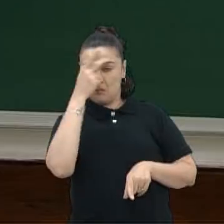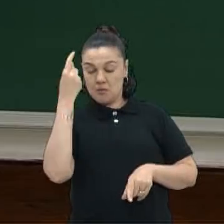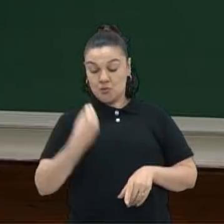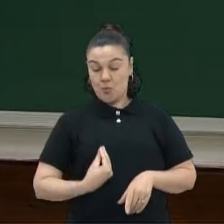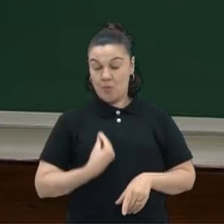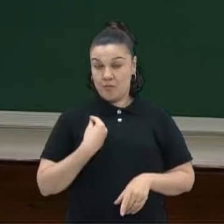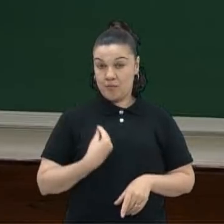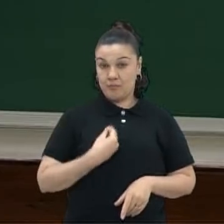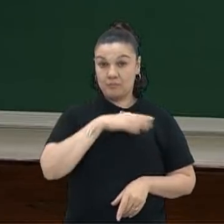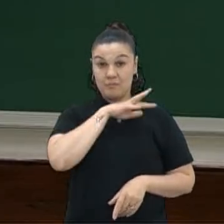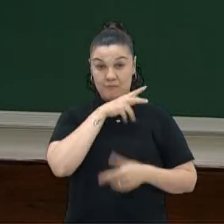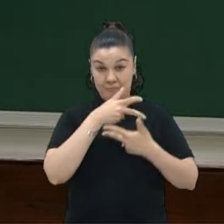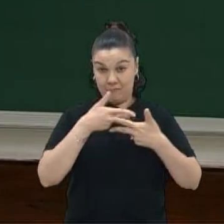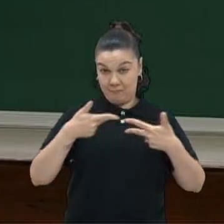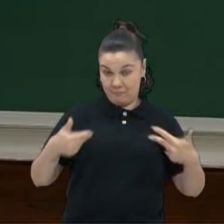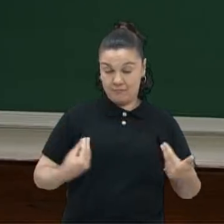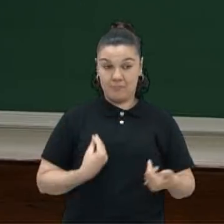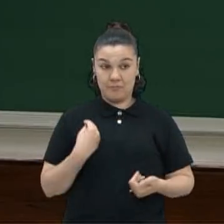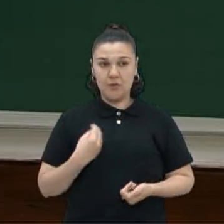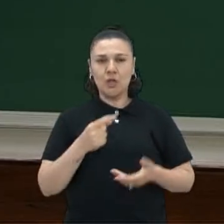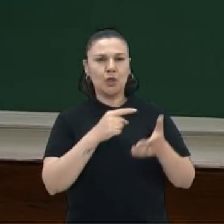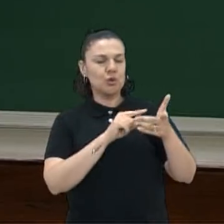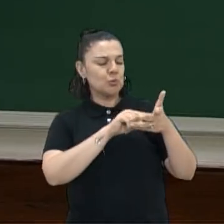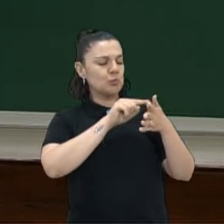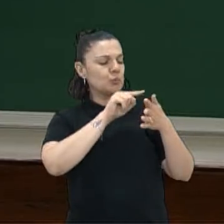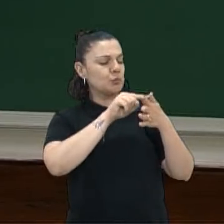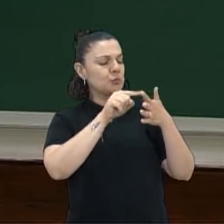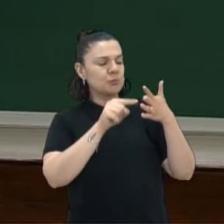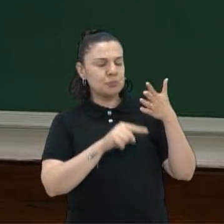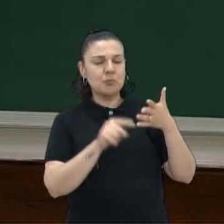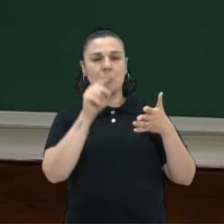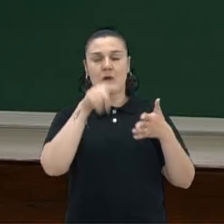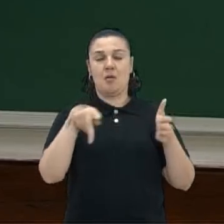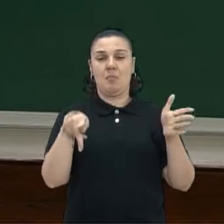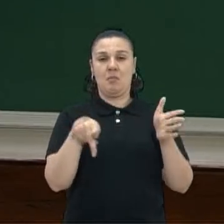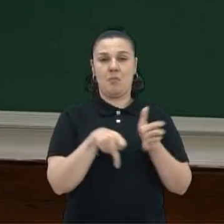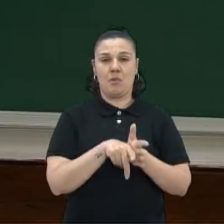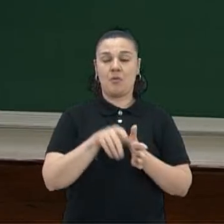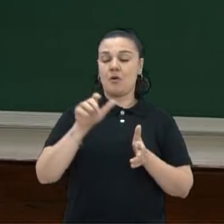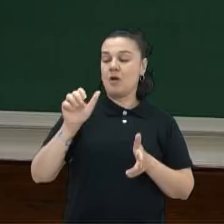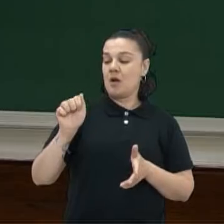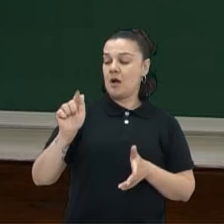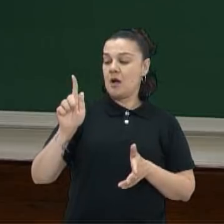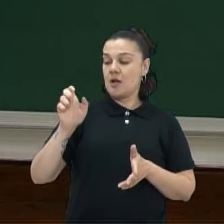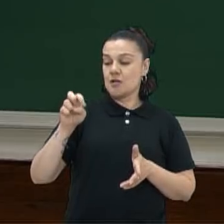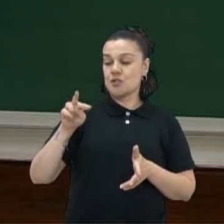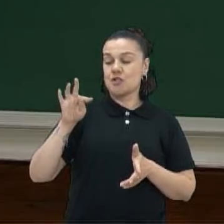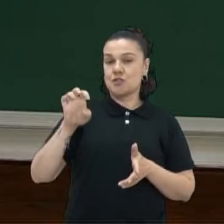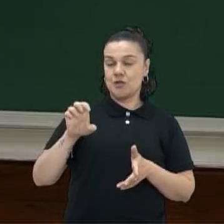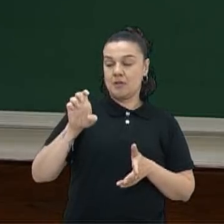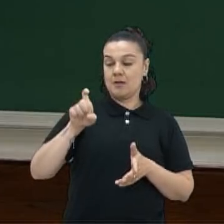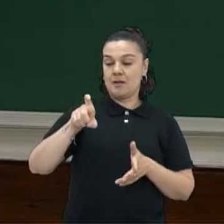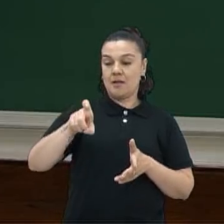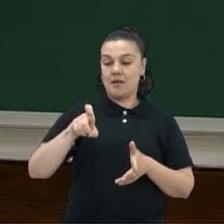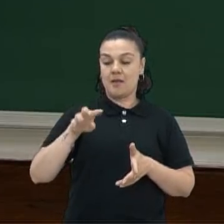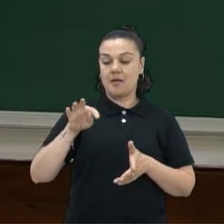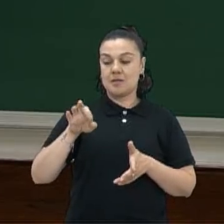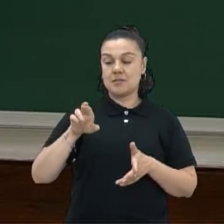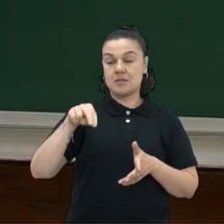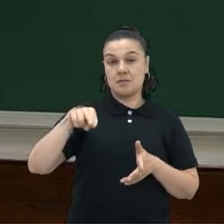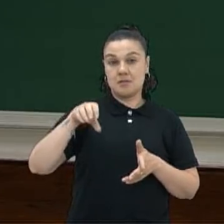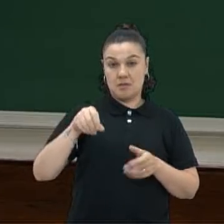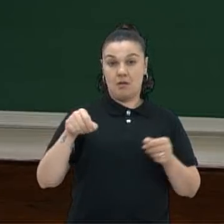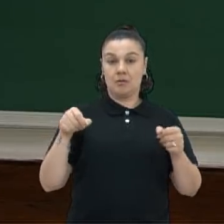também. Todos esses fatores aqui são chamados de agentes externos formadores do